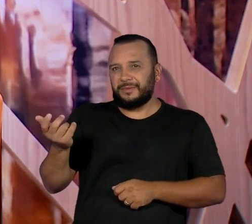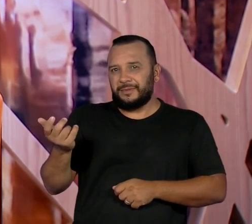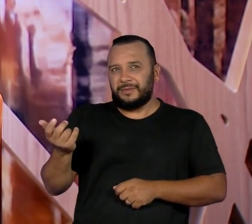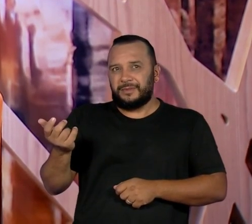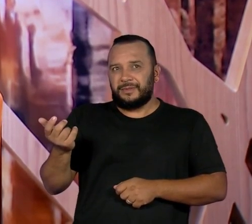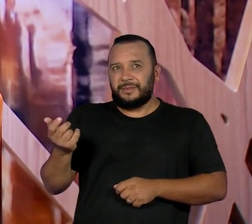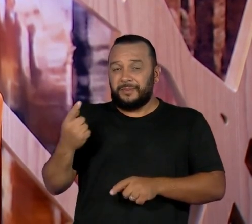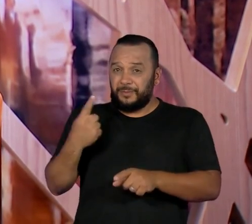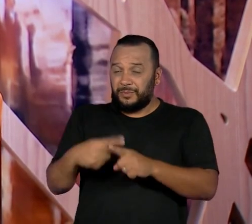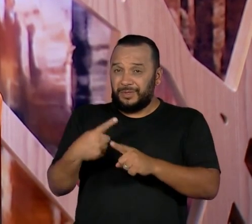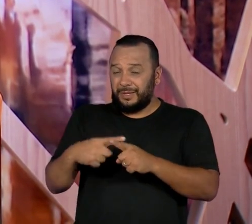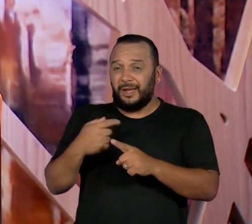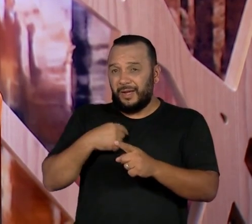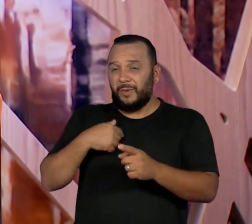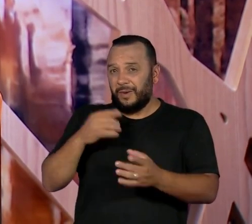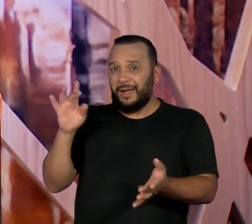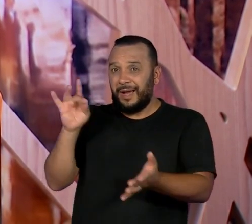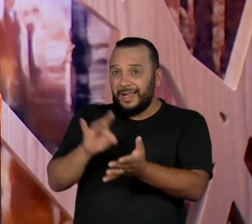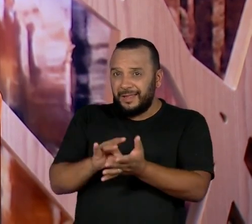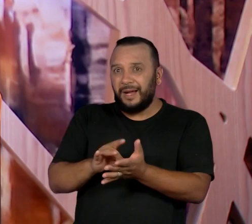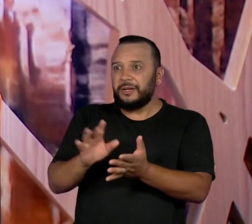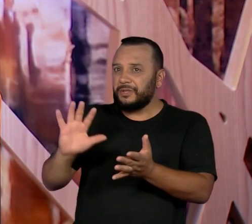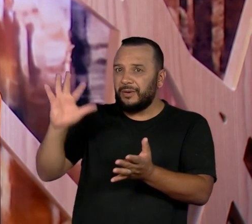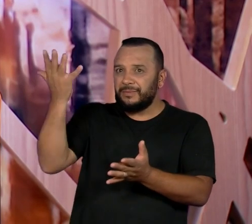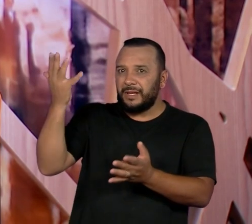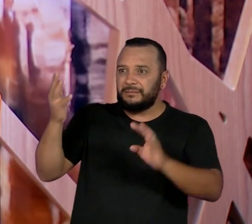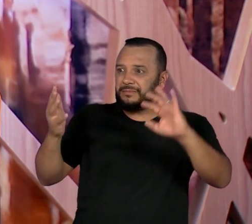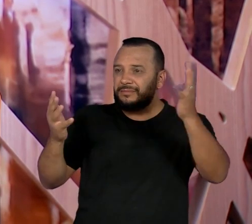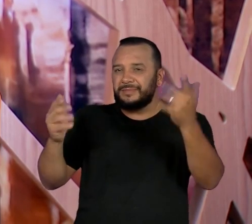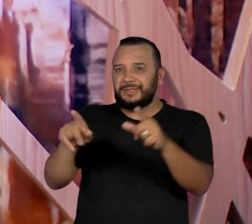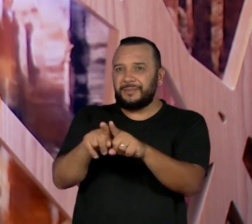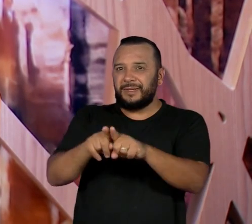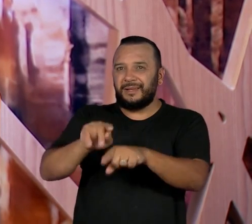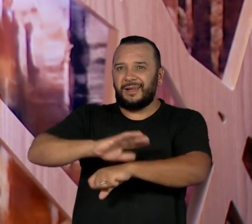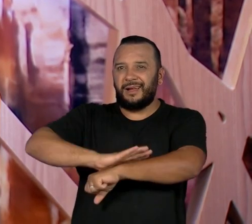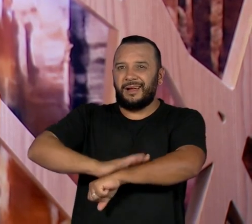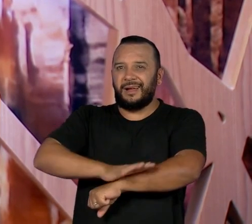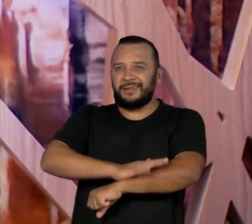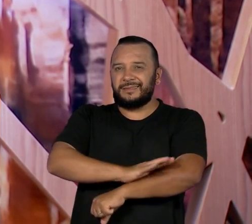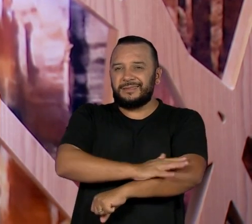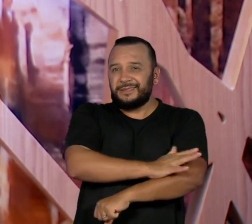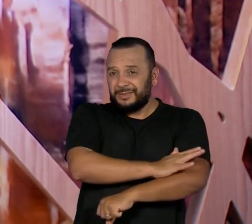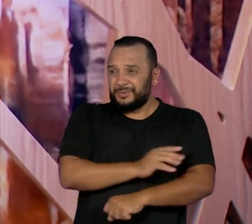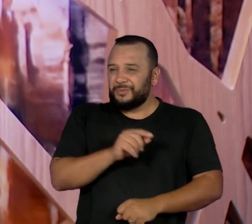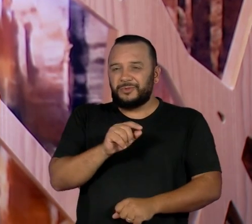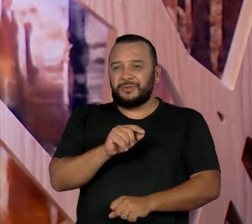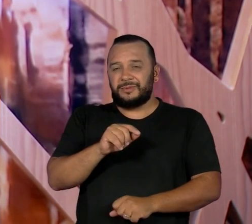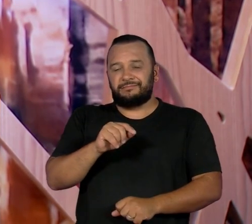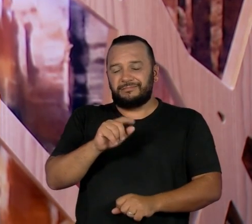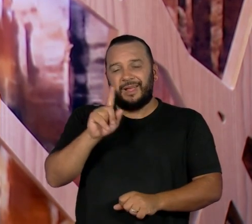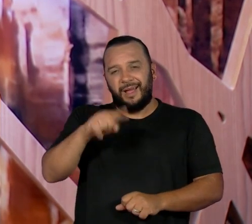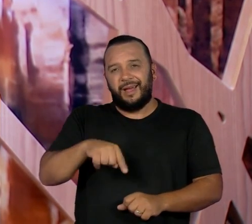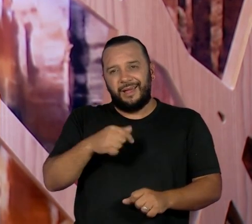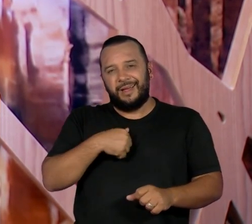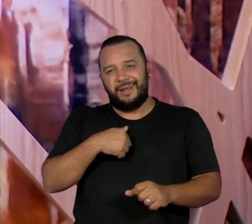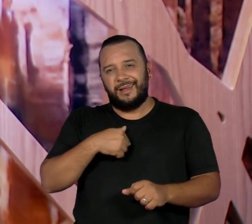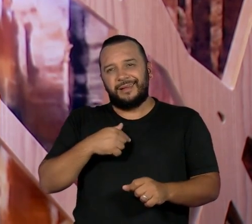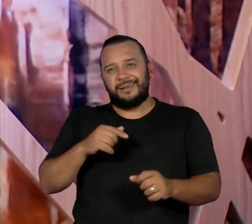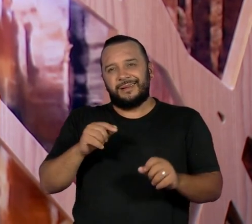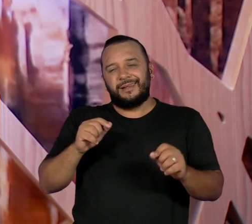impõe, como do racismo enquanto uma realidade que faz com que nós despertemos do nosso